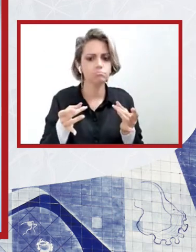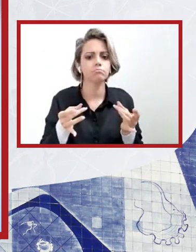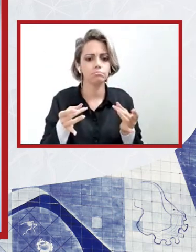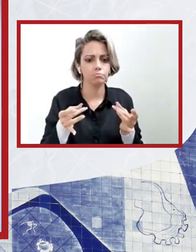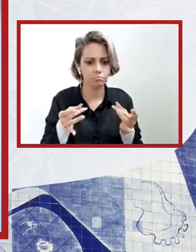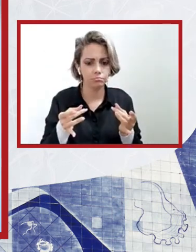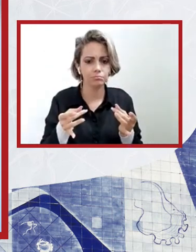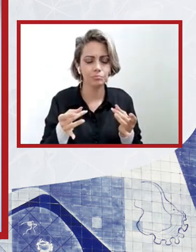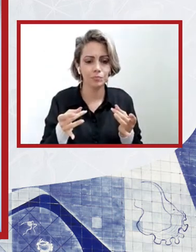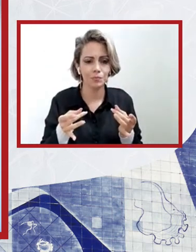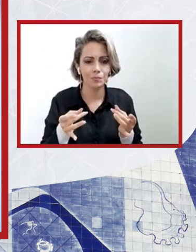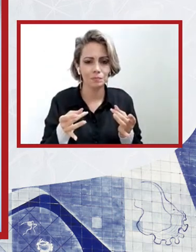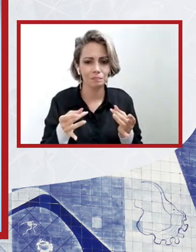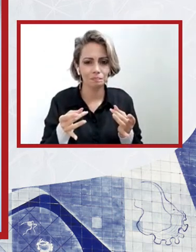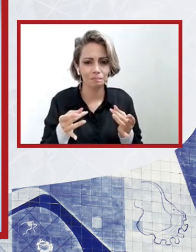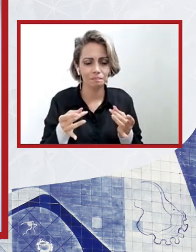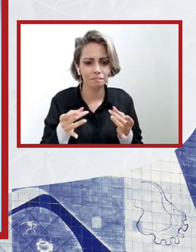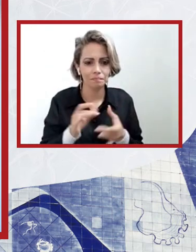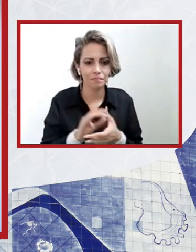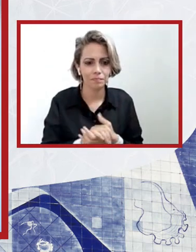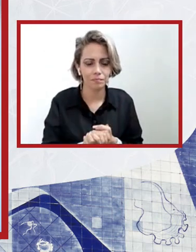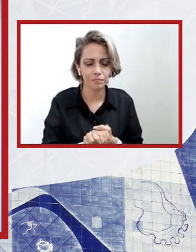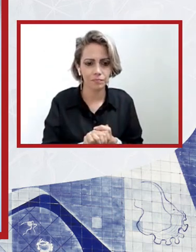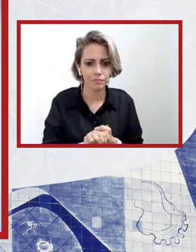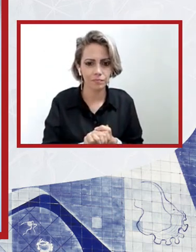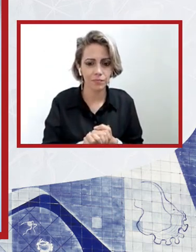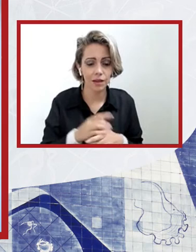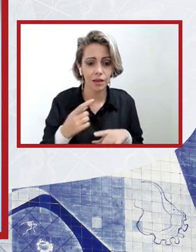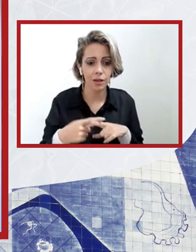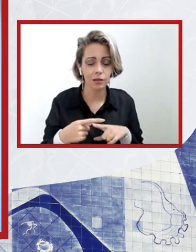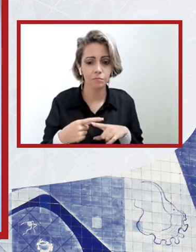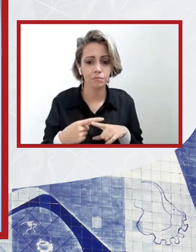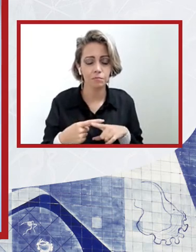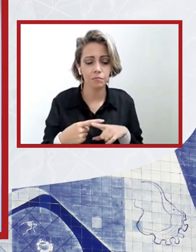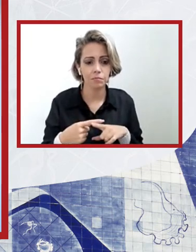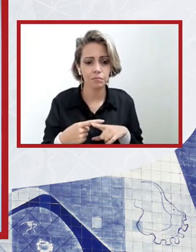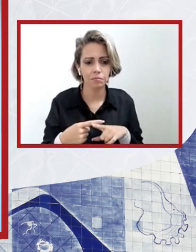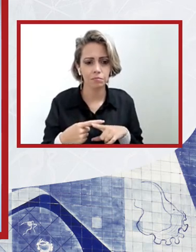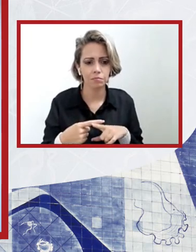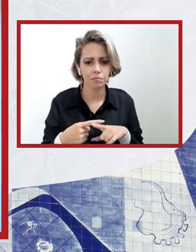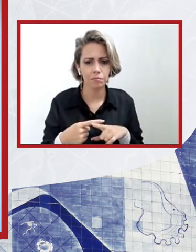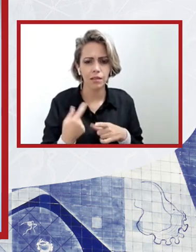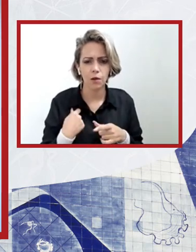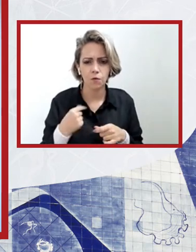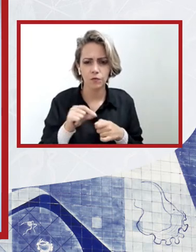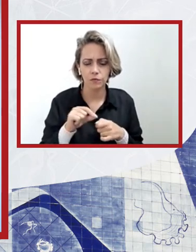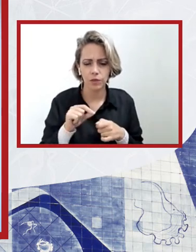Só que, e aí eu fiz um recorte de 2010